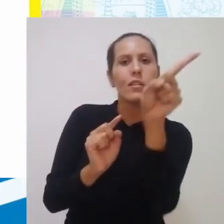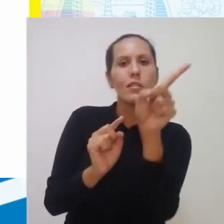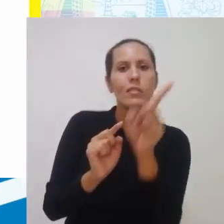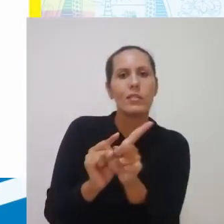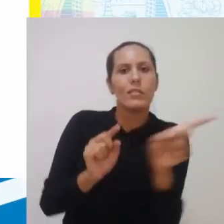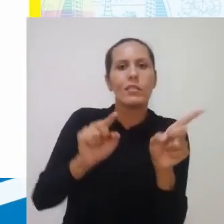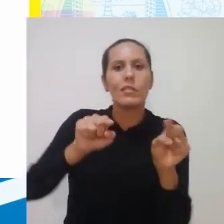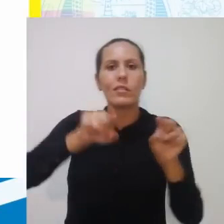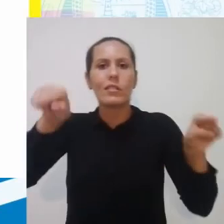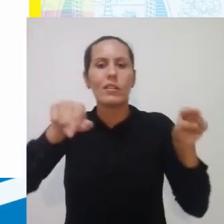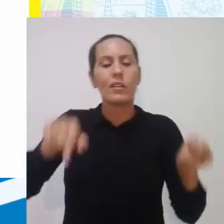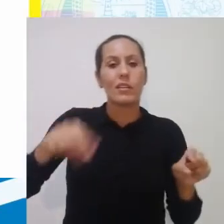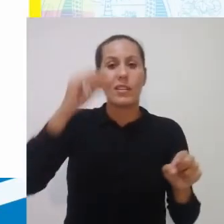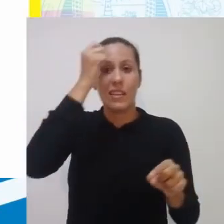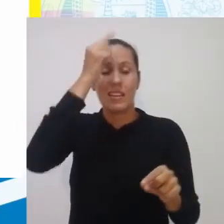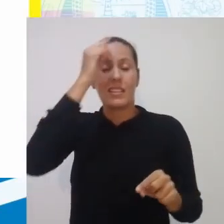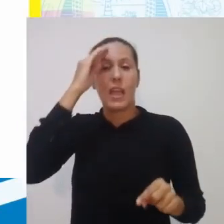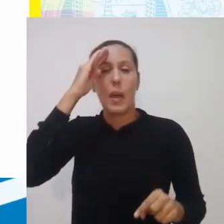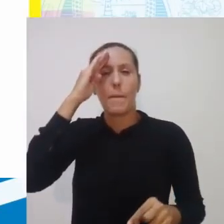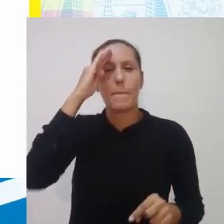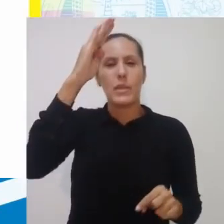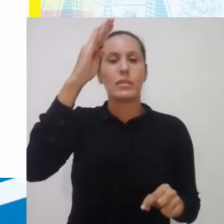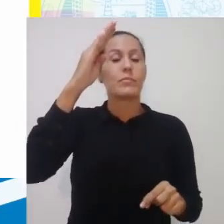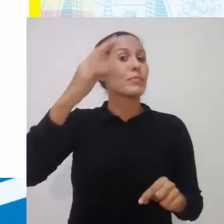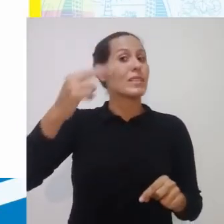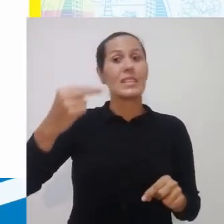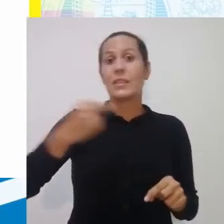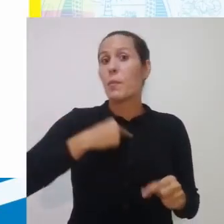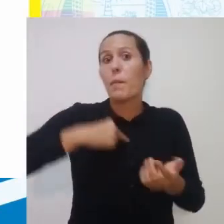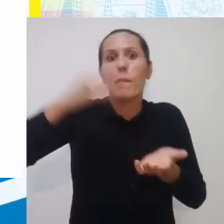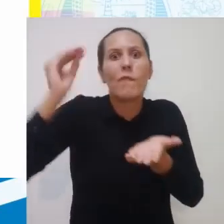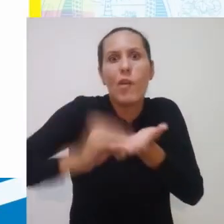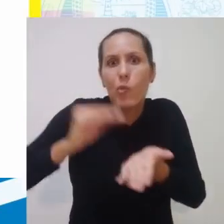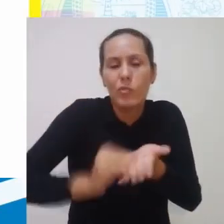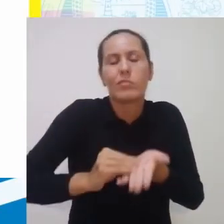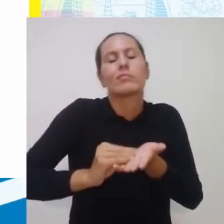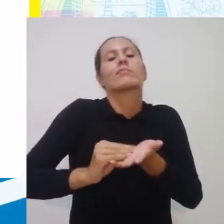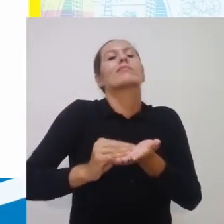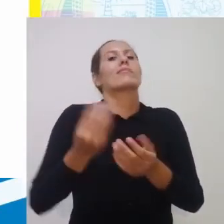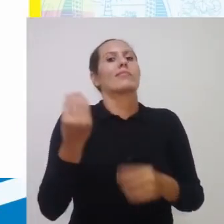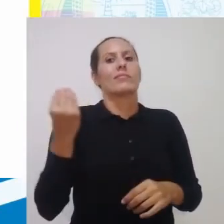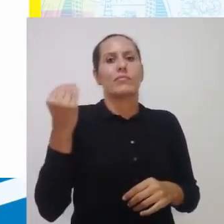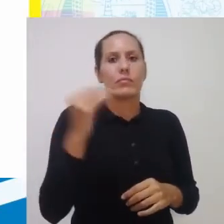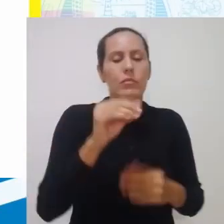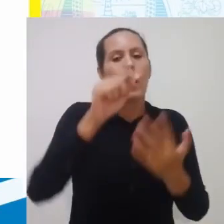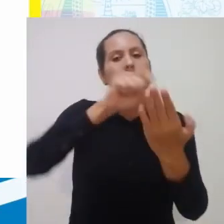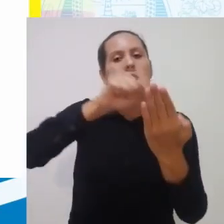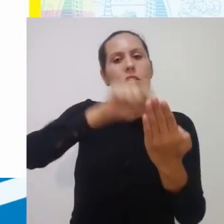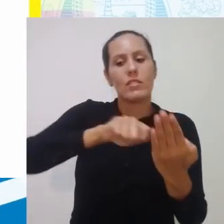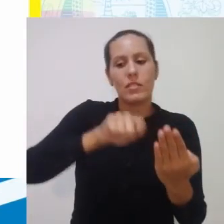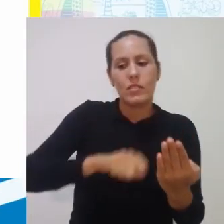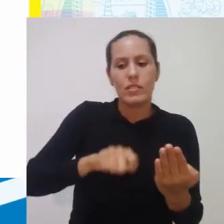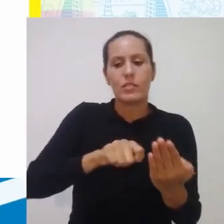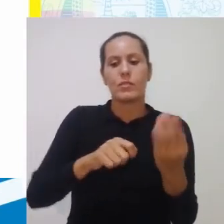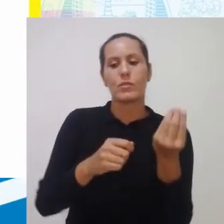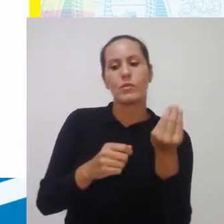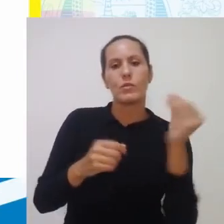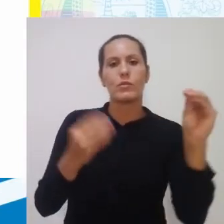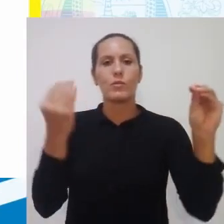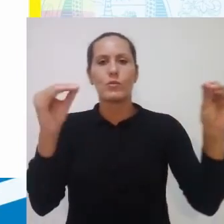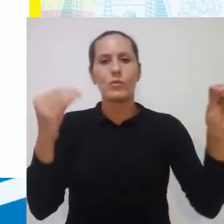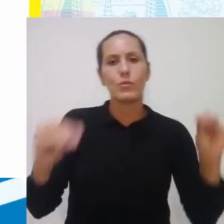setinhas aquelas ideias principais, aquelas que não pode faltar, e escreveu essas ideias